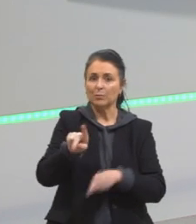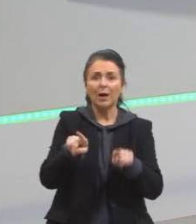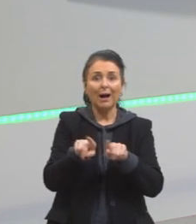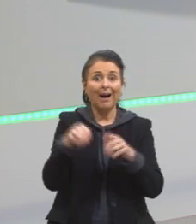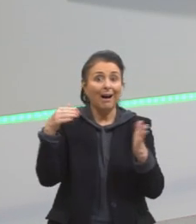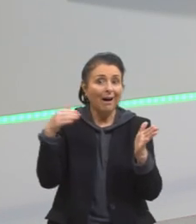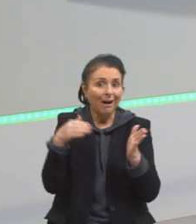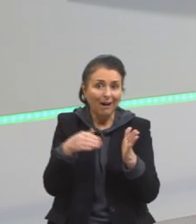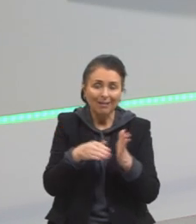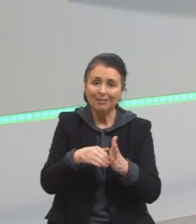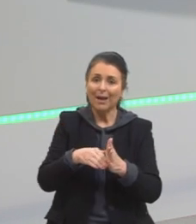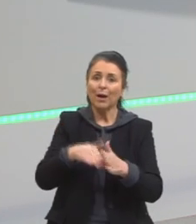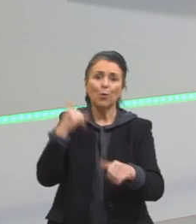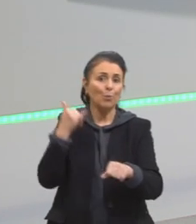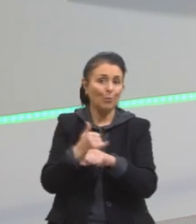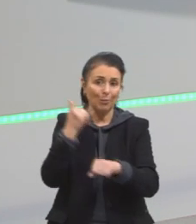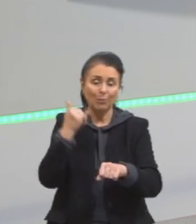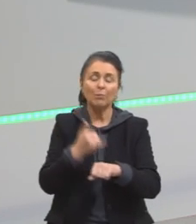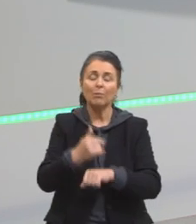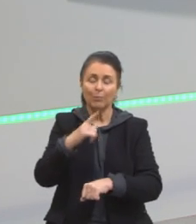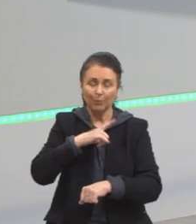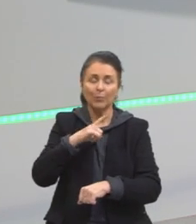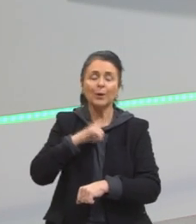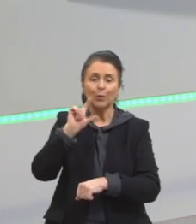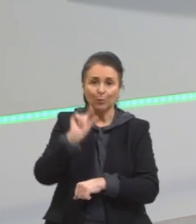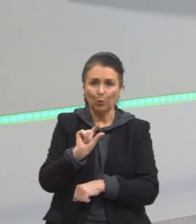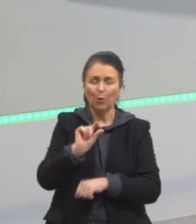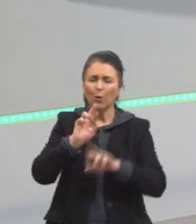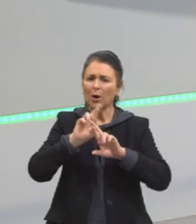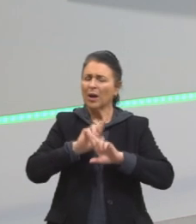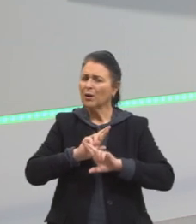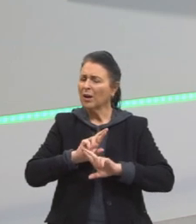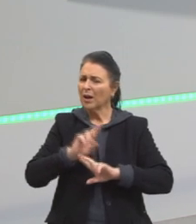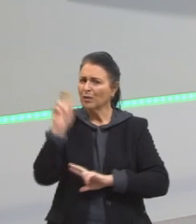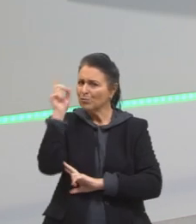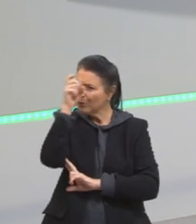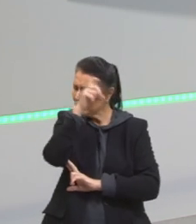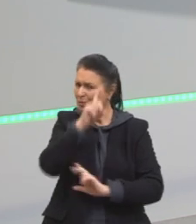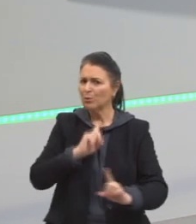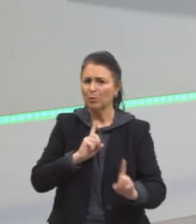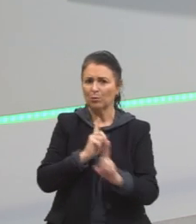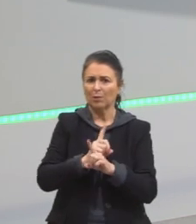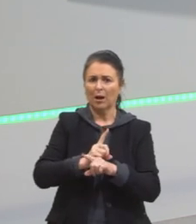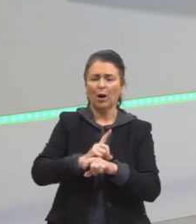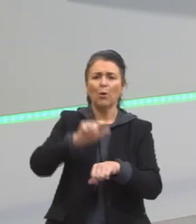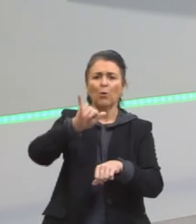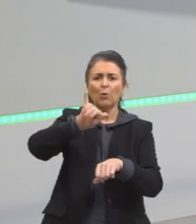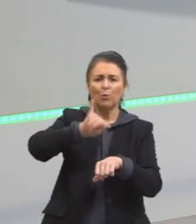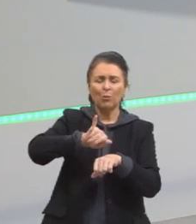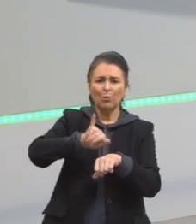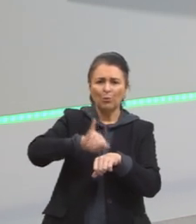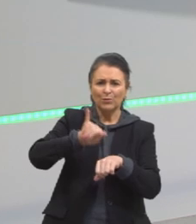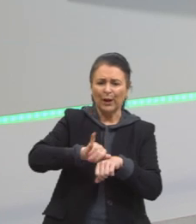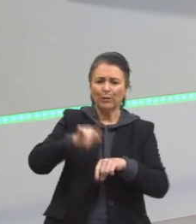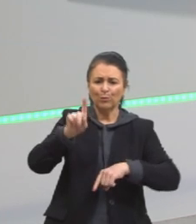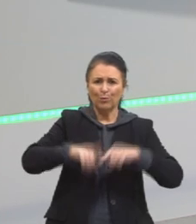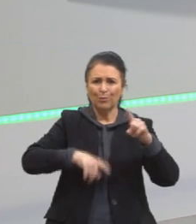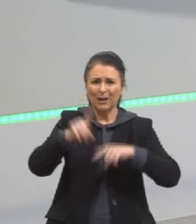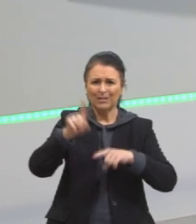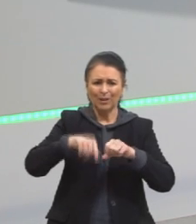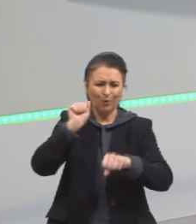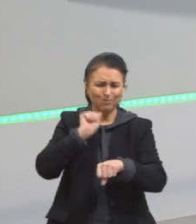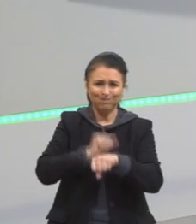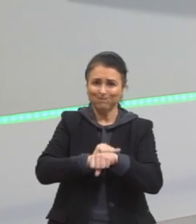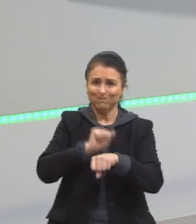é todos maioria tem é muito difícil a gente encontrar em um material rígido certo então pensando